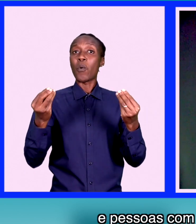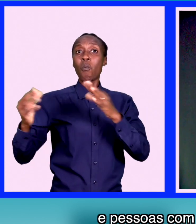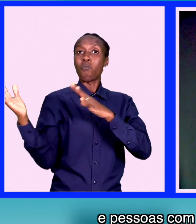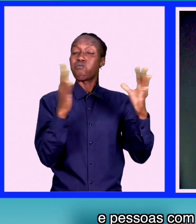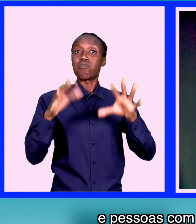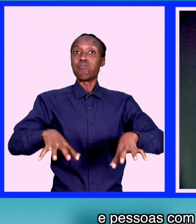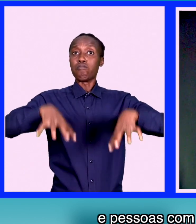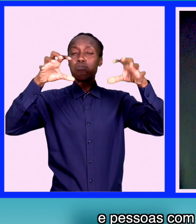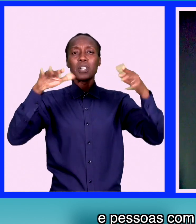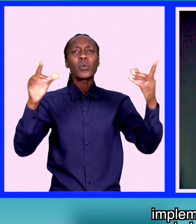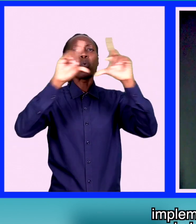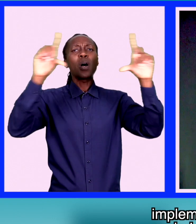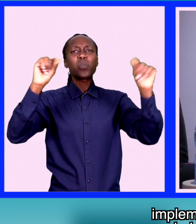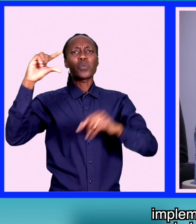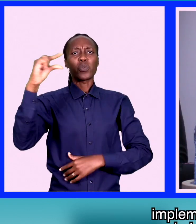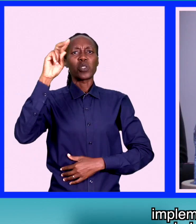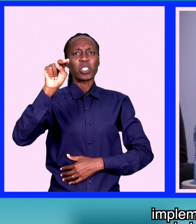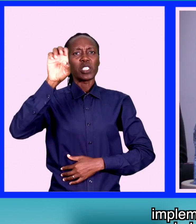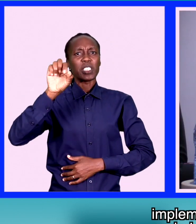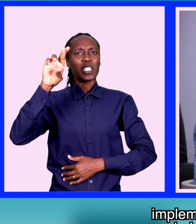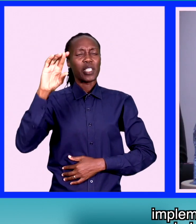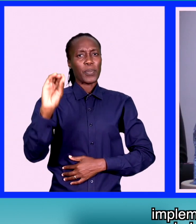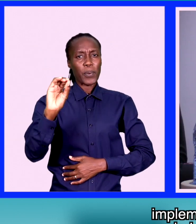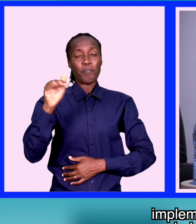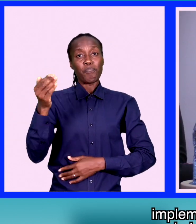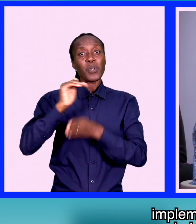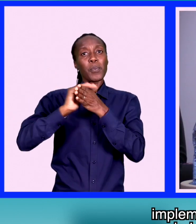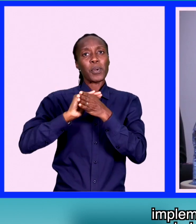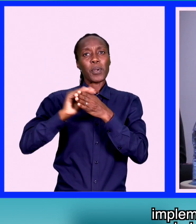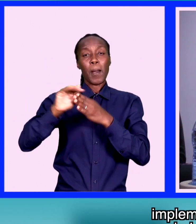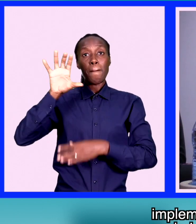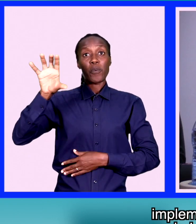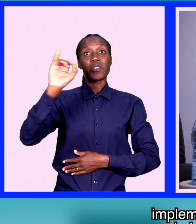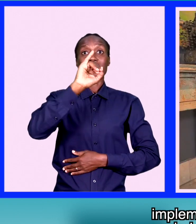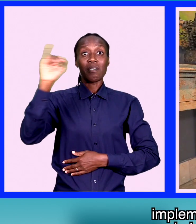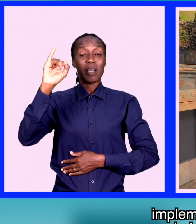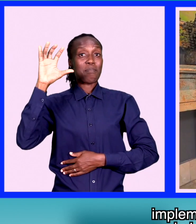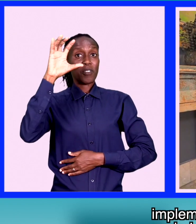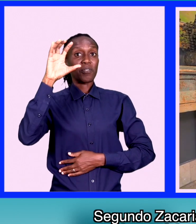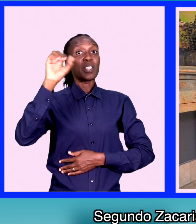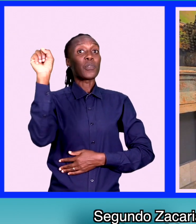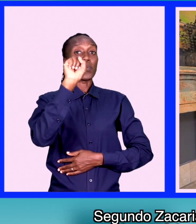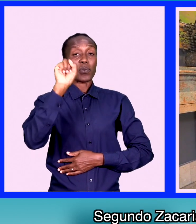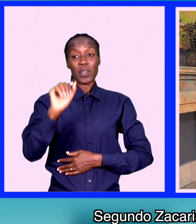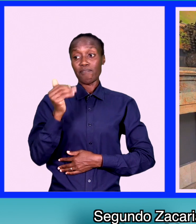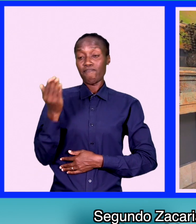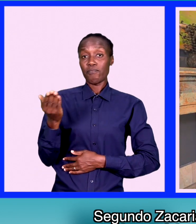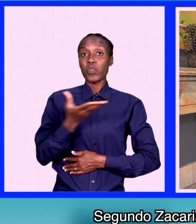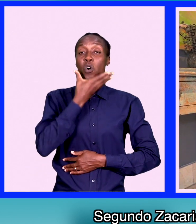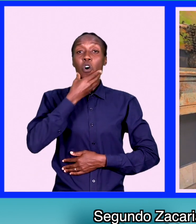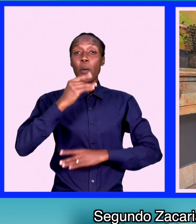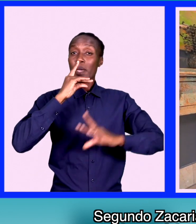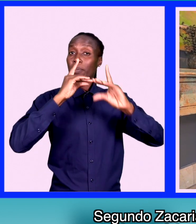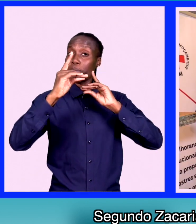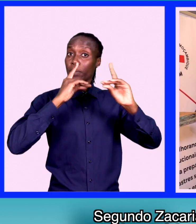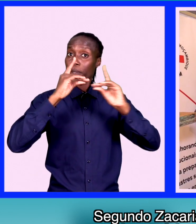género e pessoas com deficiência, implementado nas províncias de Inhambane e Sofala. Segundo Zacarias Zicai,